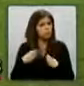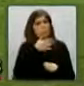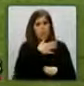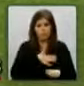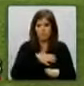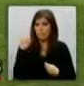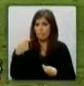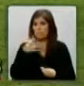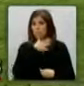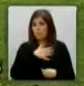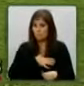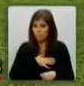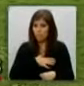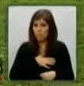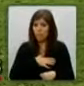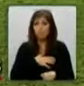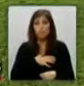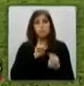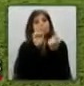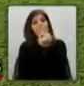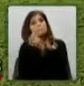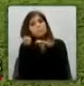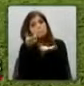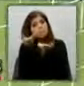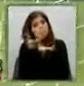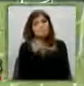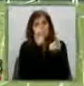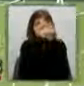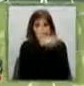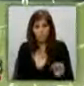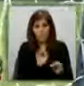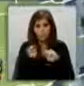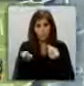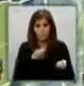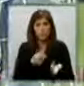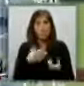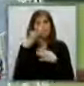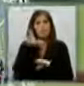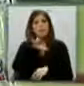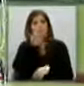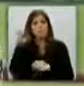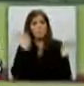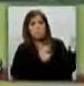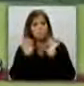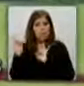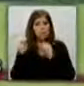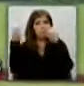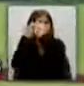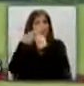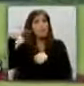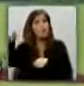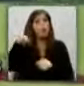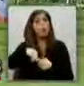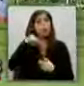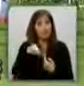presidente do Benfica Luis Felipe Vieira trata pessoalmente das negociações contra a taça da Liga o Benfica prepara o encontro de amanhã fora comoreirense